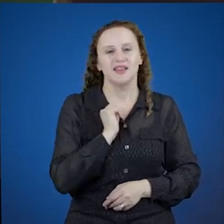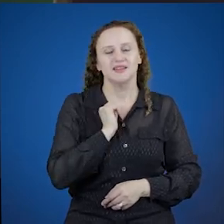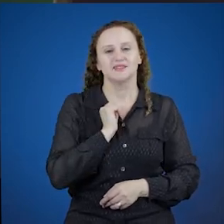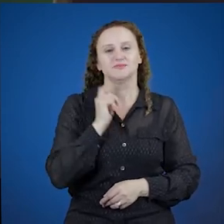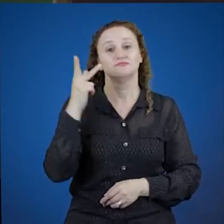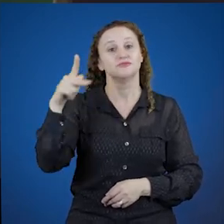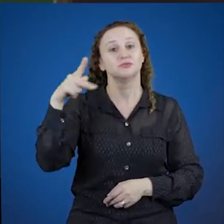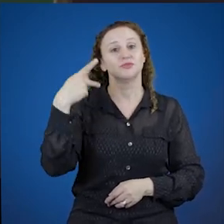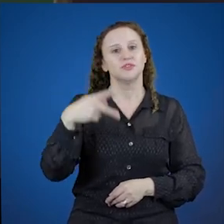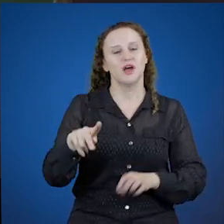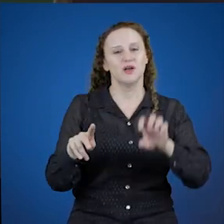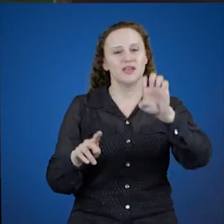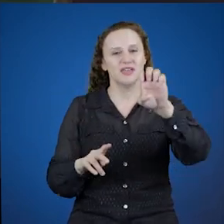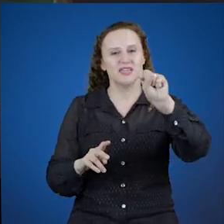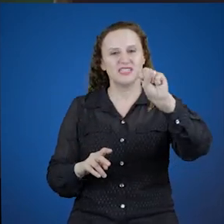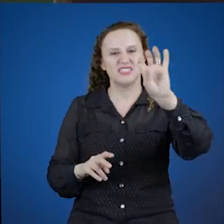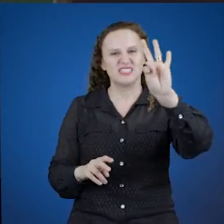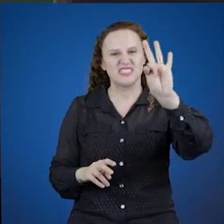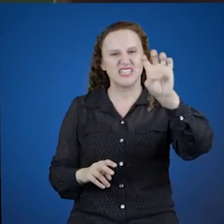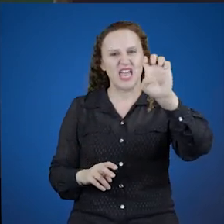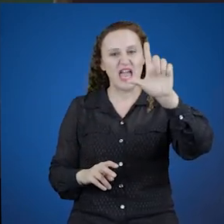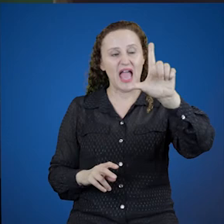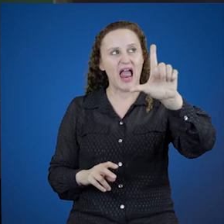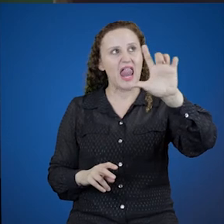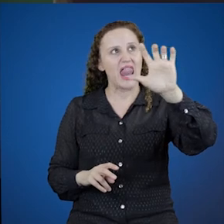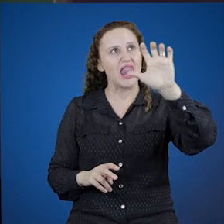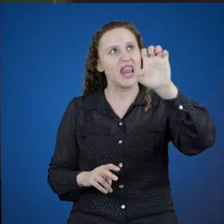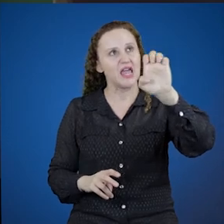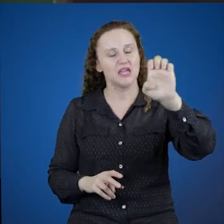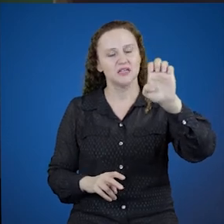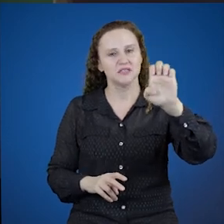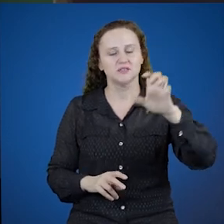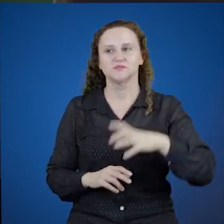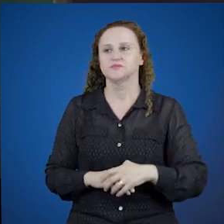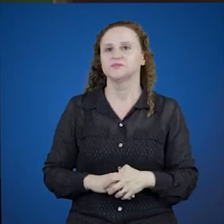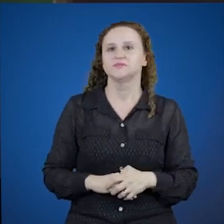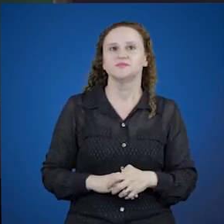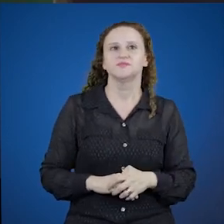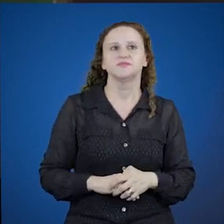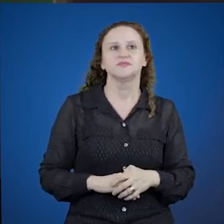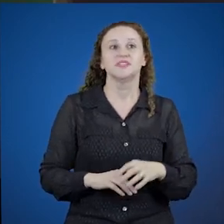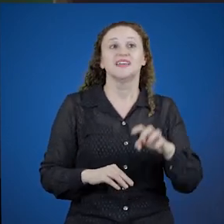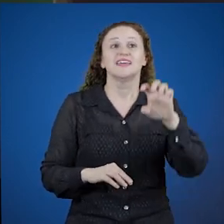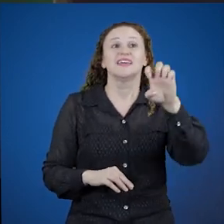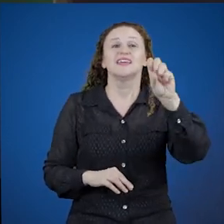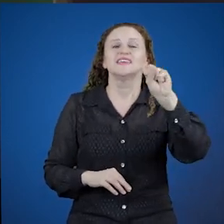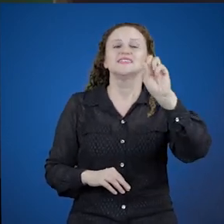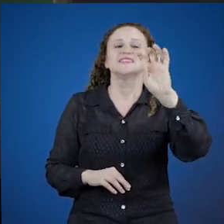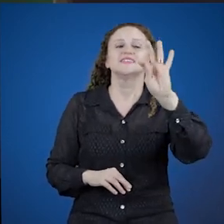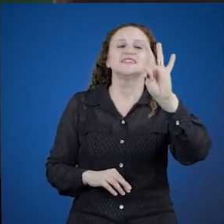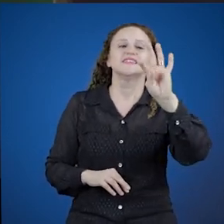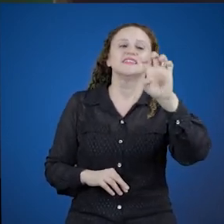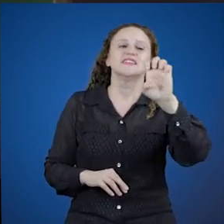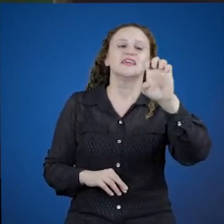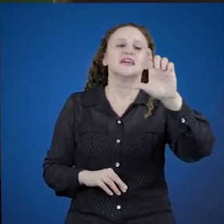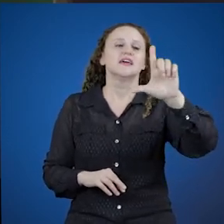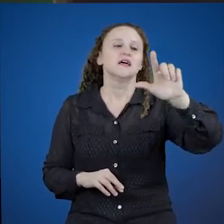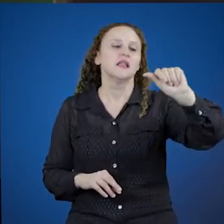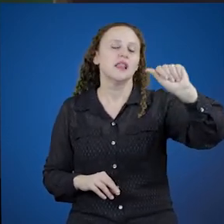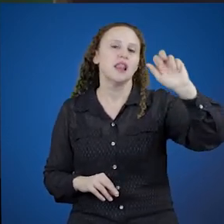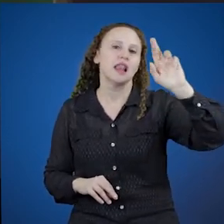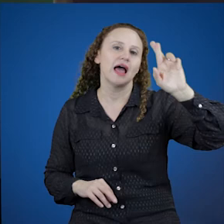Stelle o genitivo plural telar um